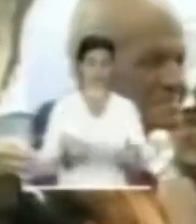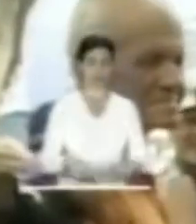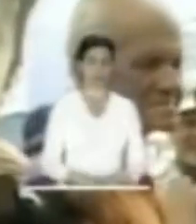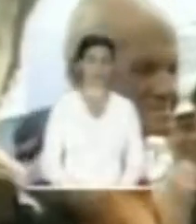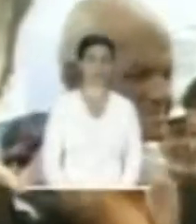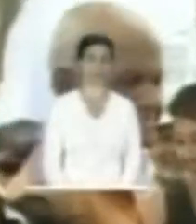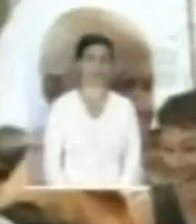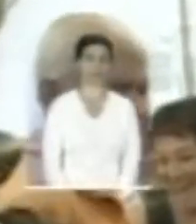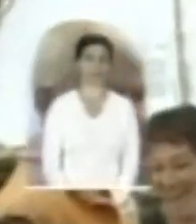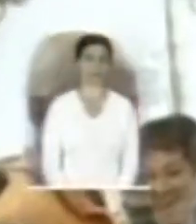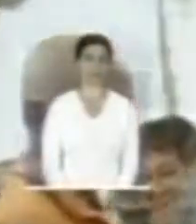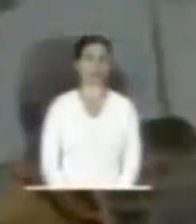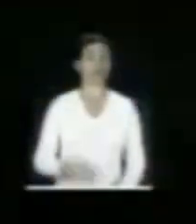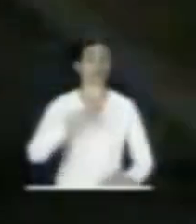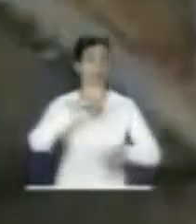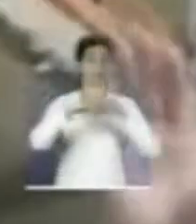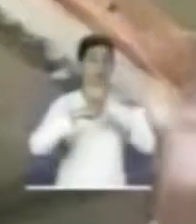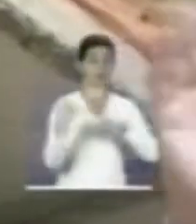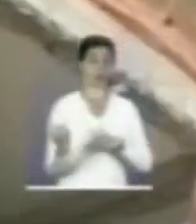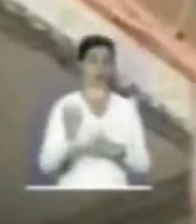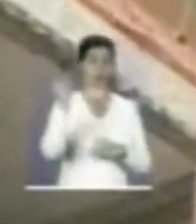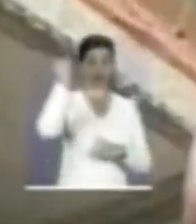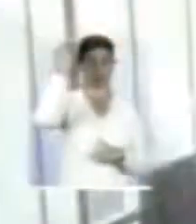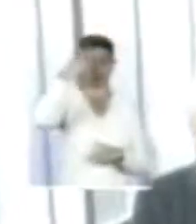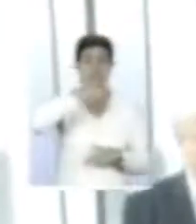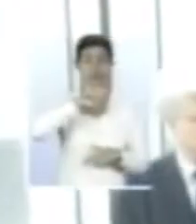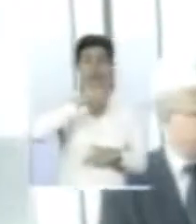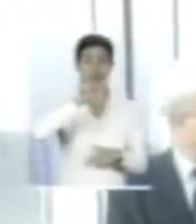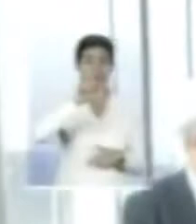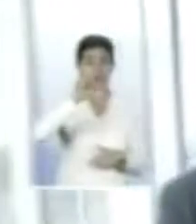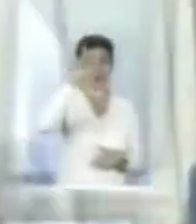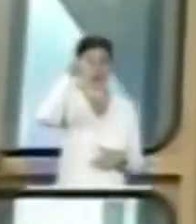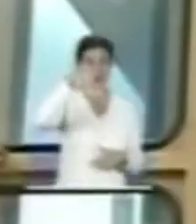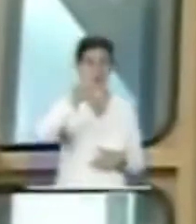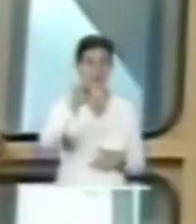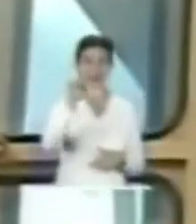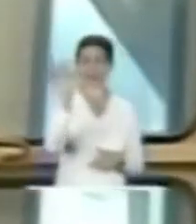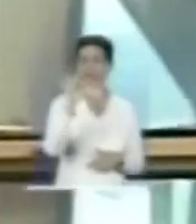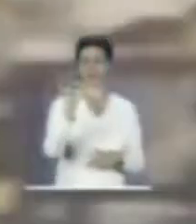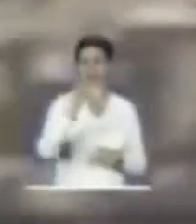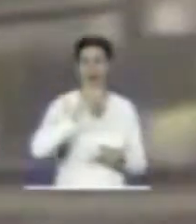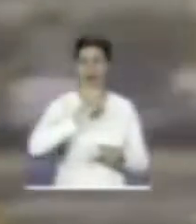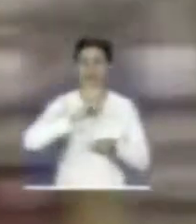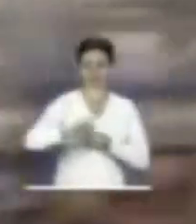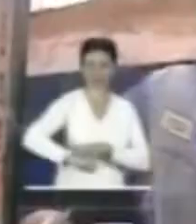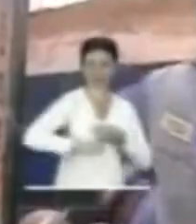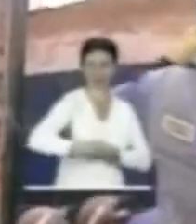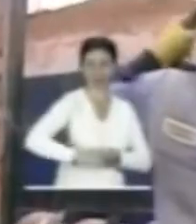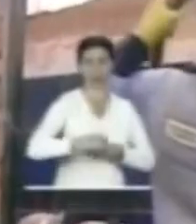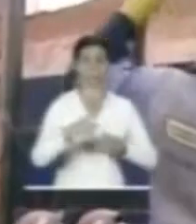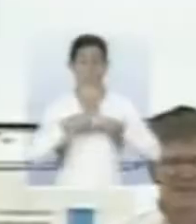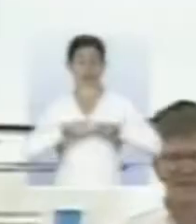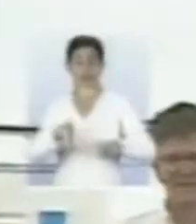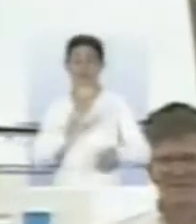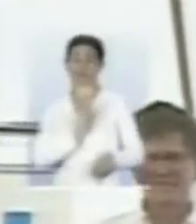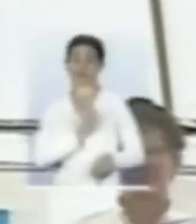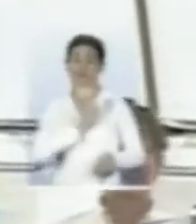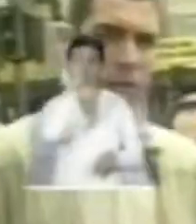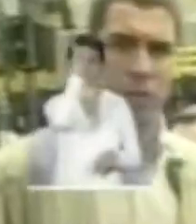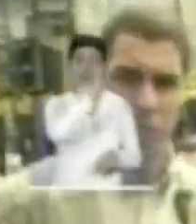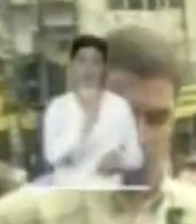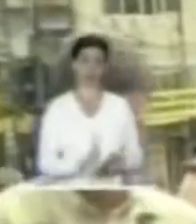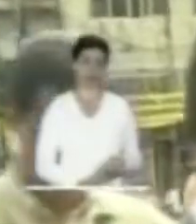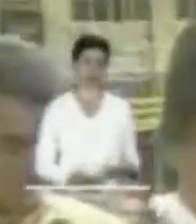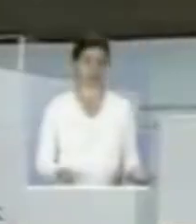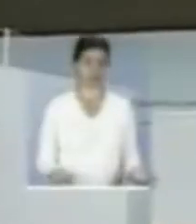mais precisam. A obra mais importante de Geraldo Alckmin não está no cimento de São Paulo, mas no coração